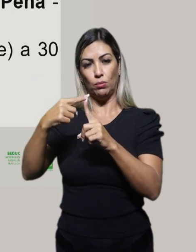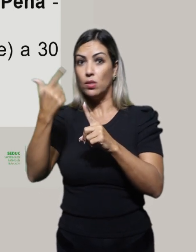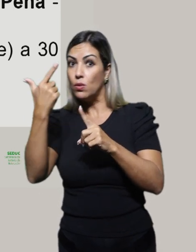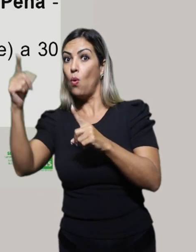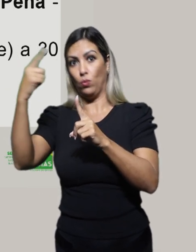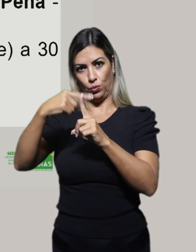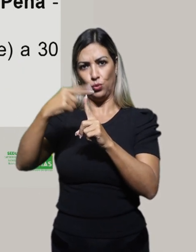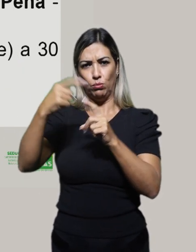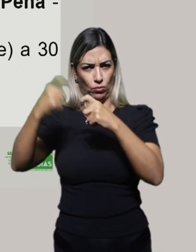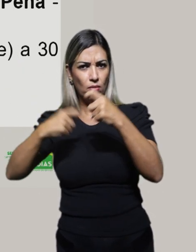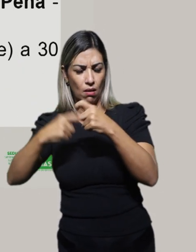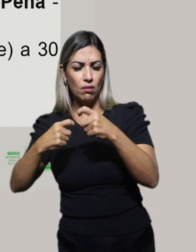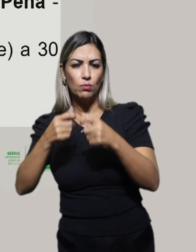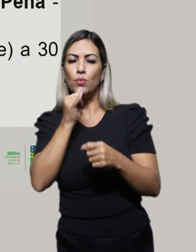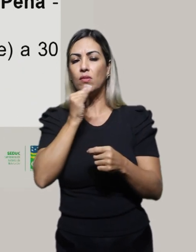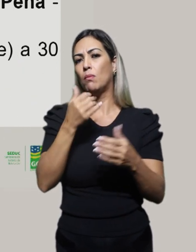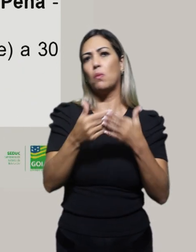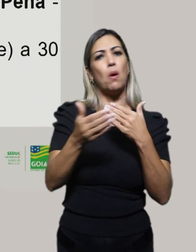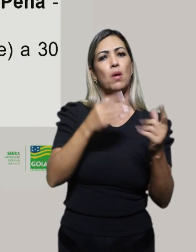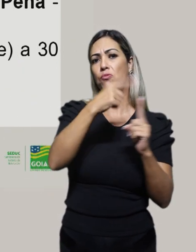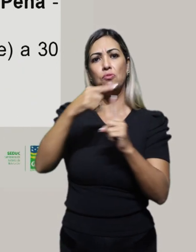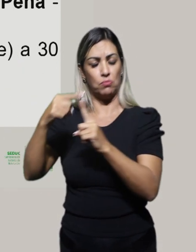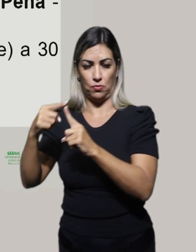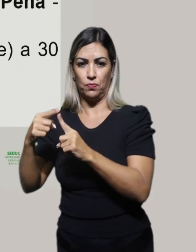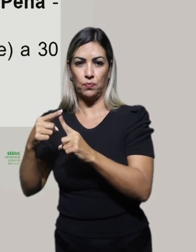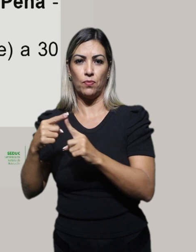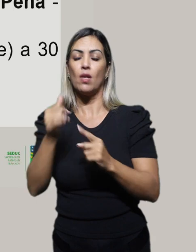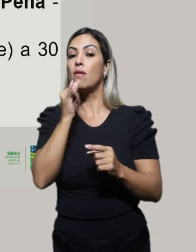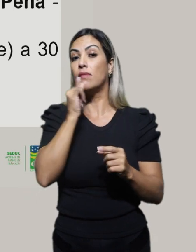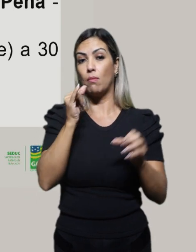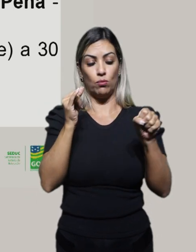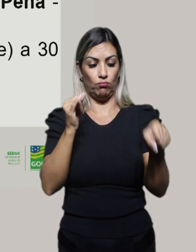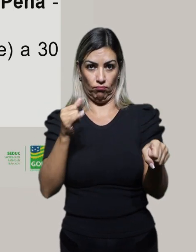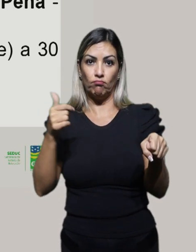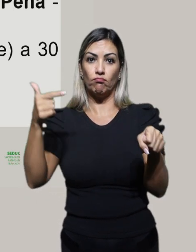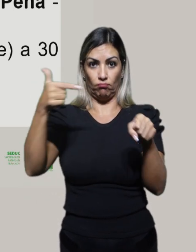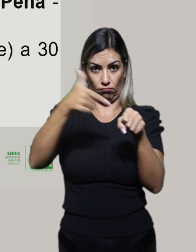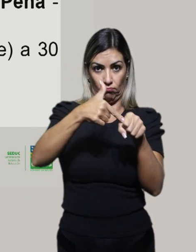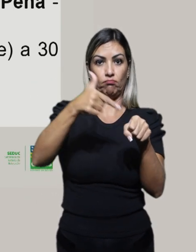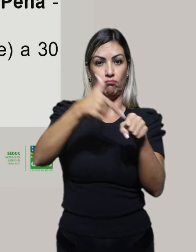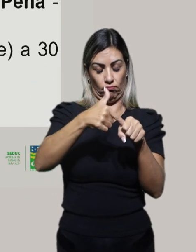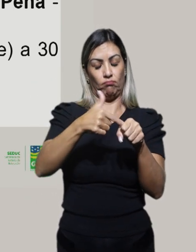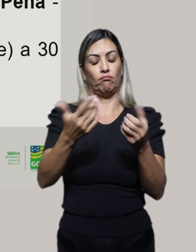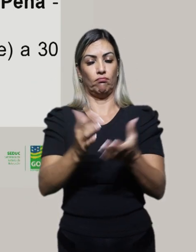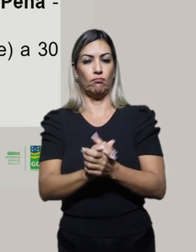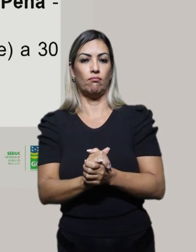outro ato libidinoso, qualquer outro ato, como por exemplo, conjunção anal encaixa aqui,